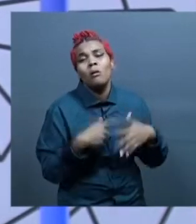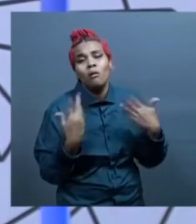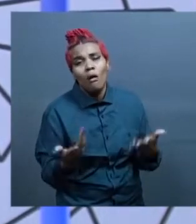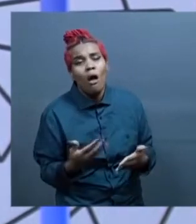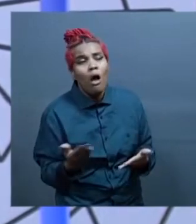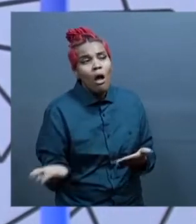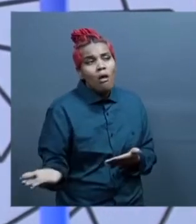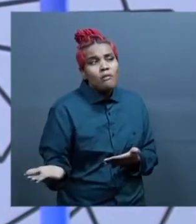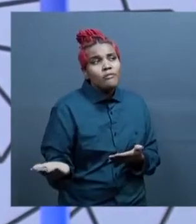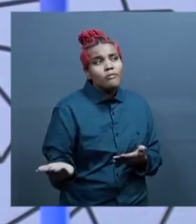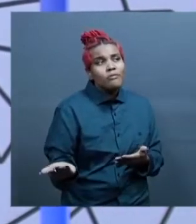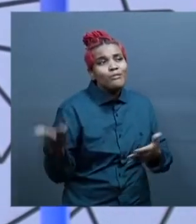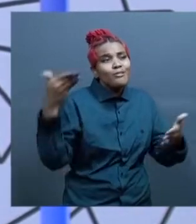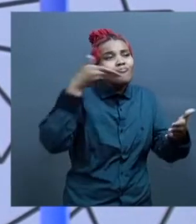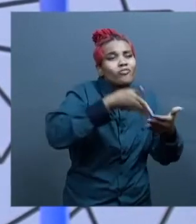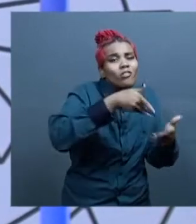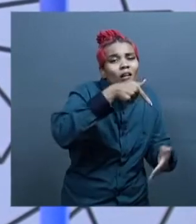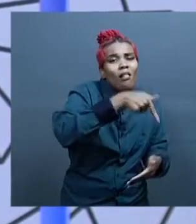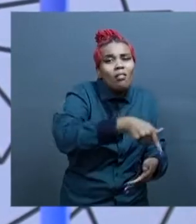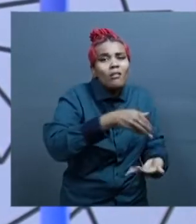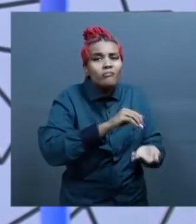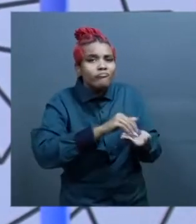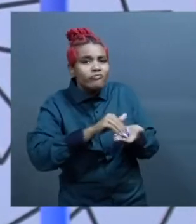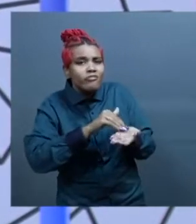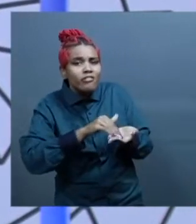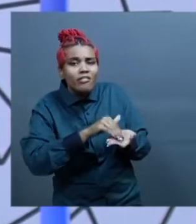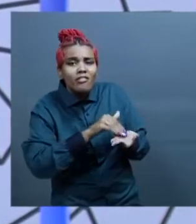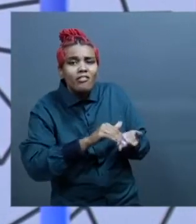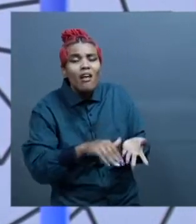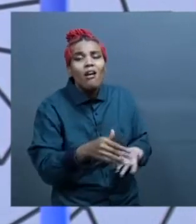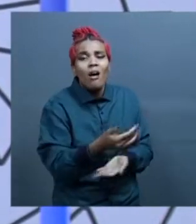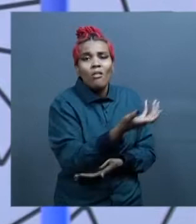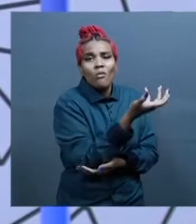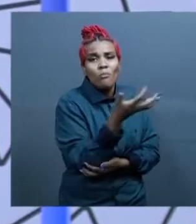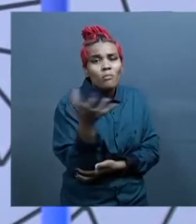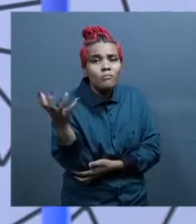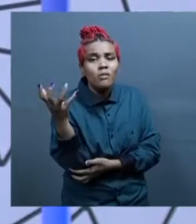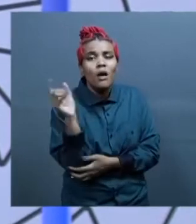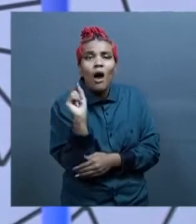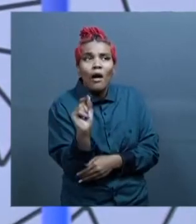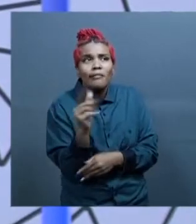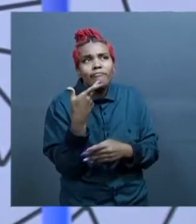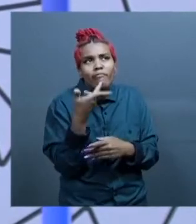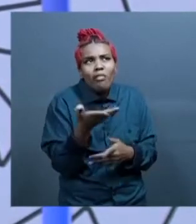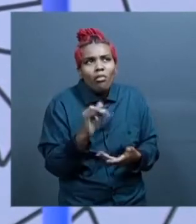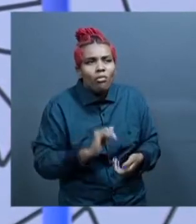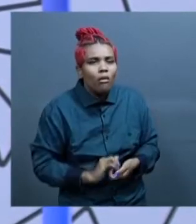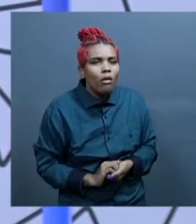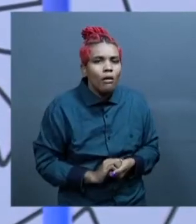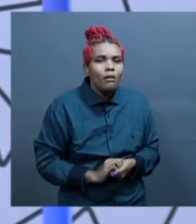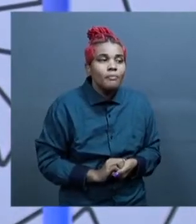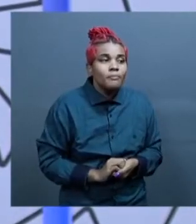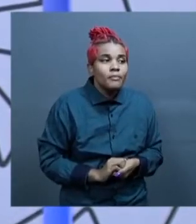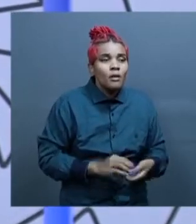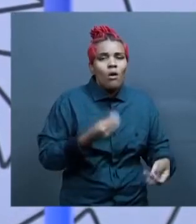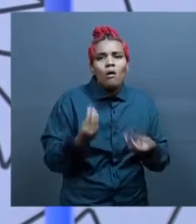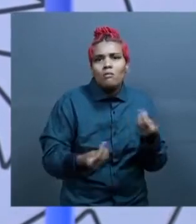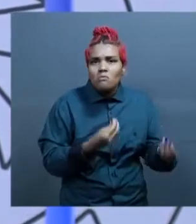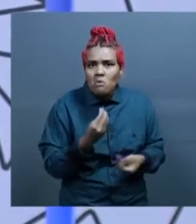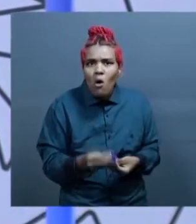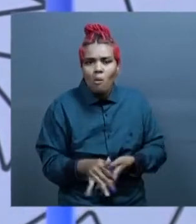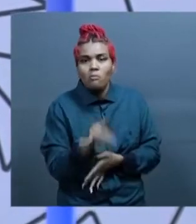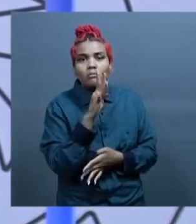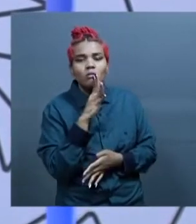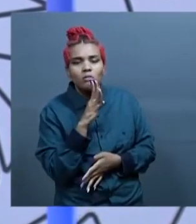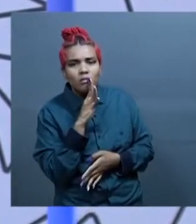secretário de meio ambiente acontece o mesmo processo então essa aproximação do conhecimento tanto que a produzir na homenagem que produzir na